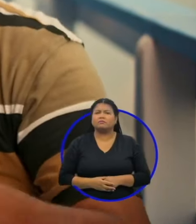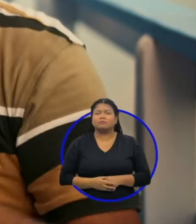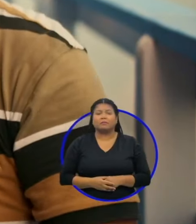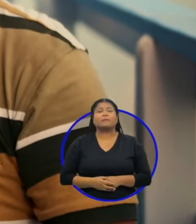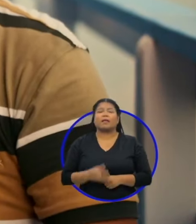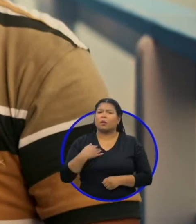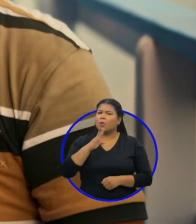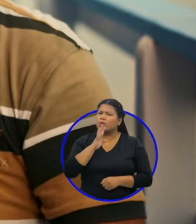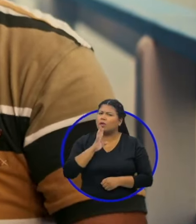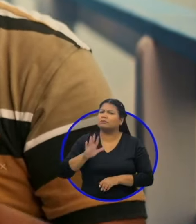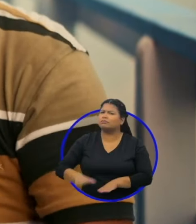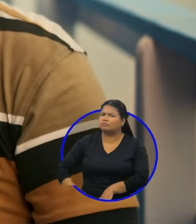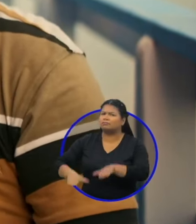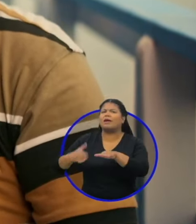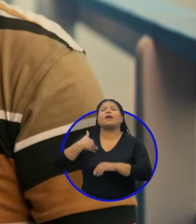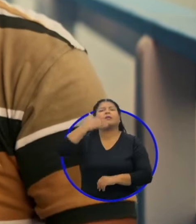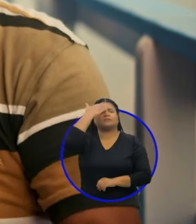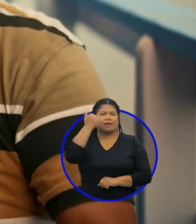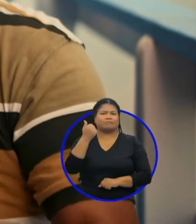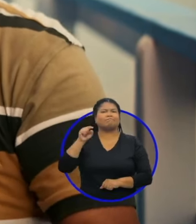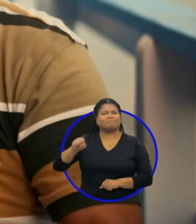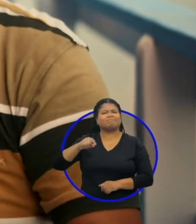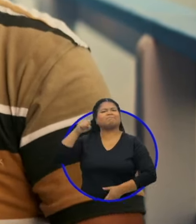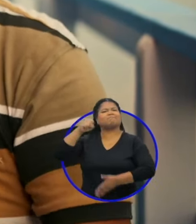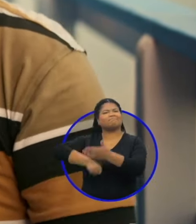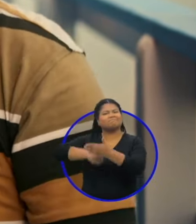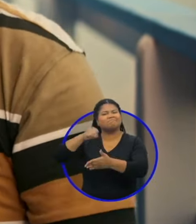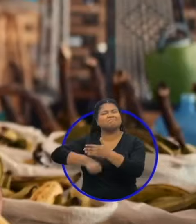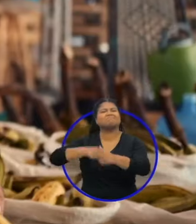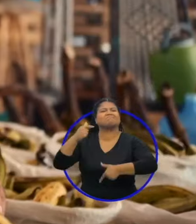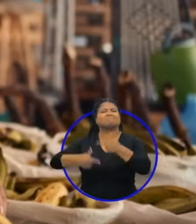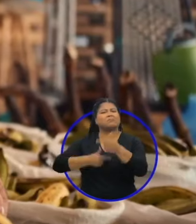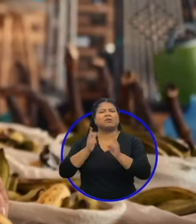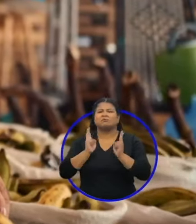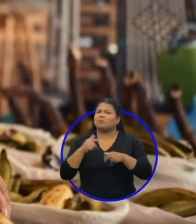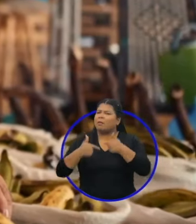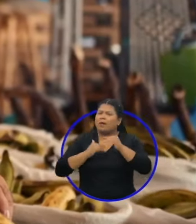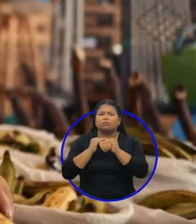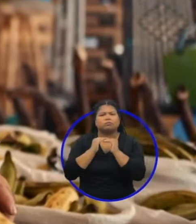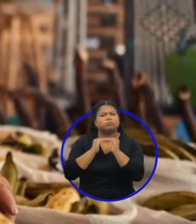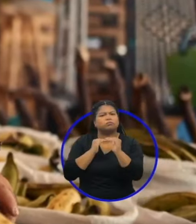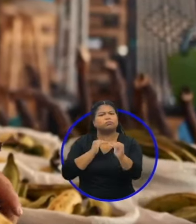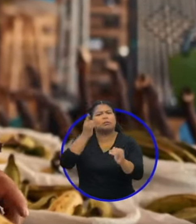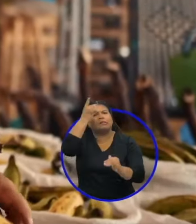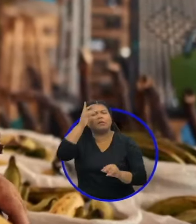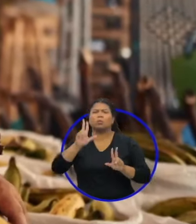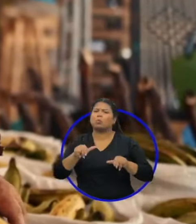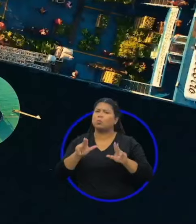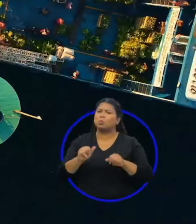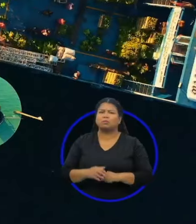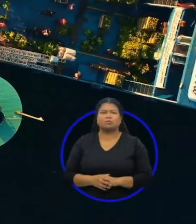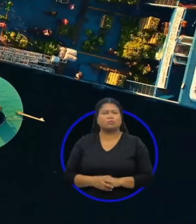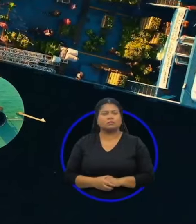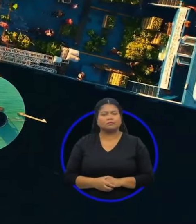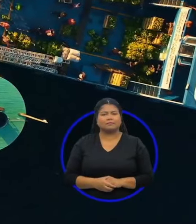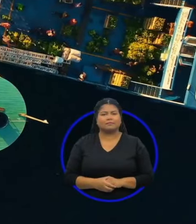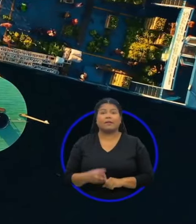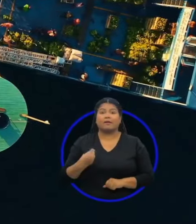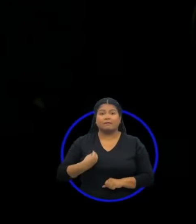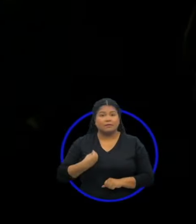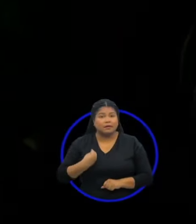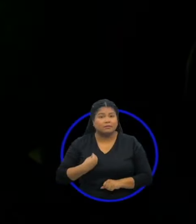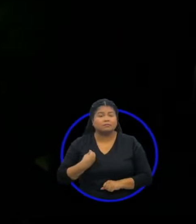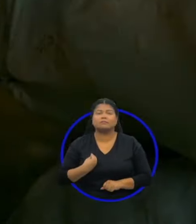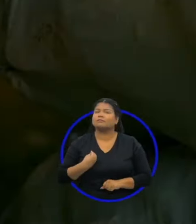conheço ele desde de criança e sei que é um homem batalhador. Sempre trabalhou direitinho, nunca deu dor de cabeça pro pai dele.